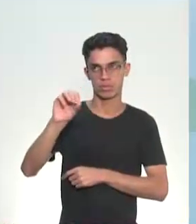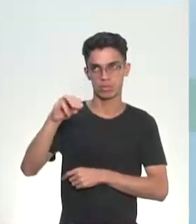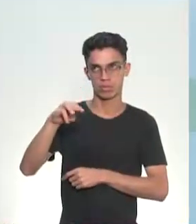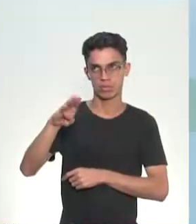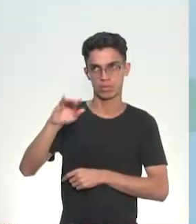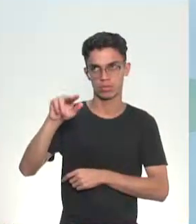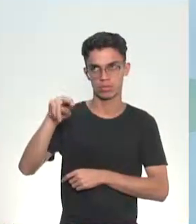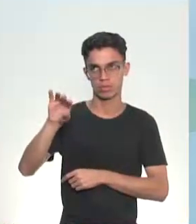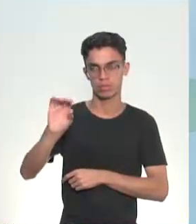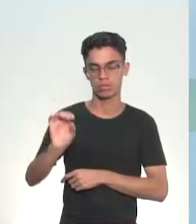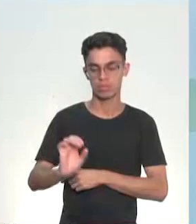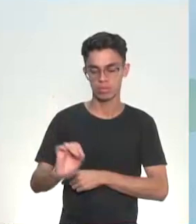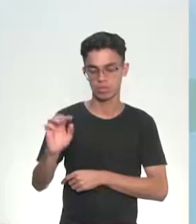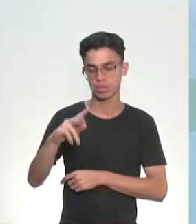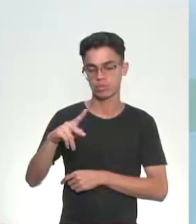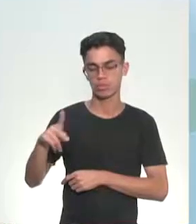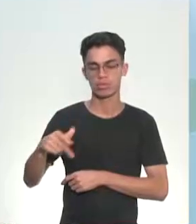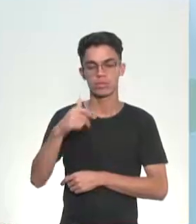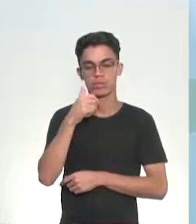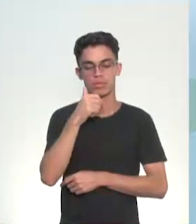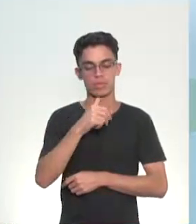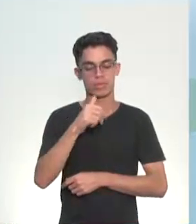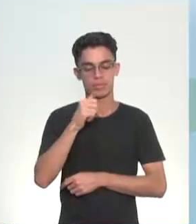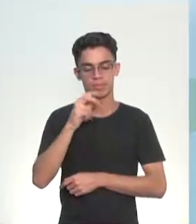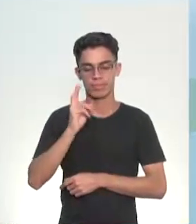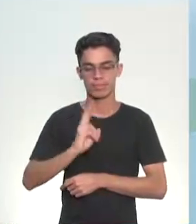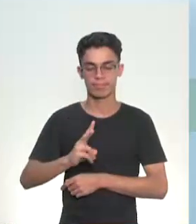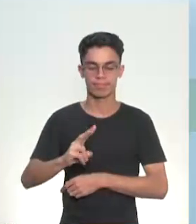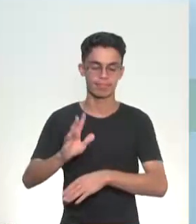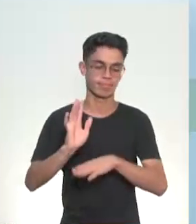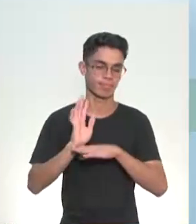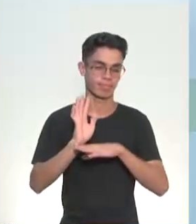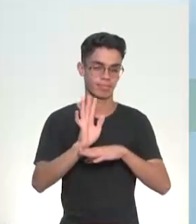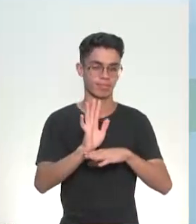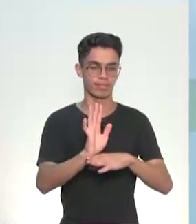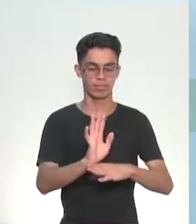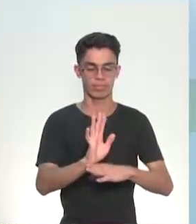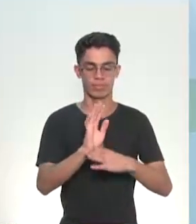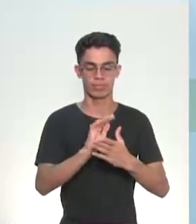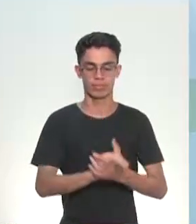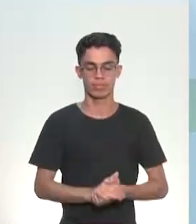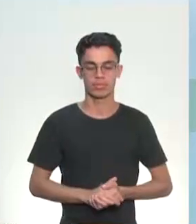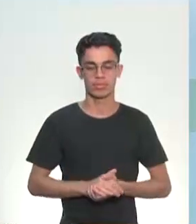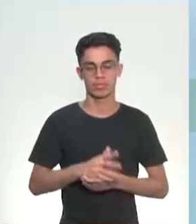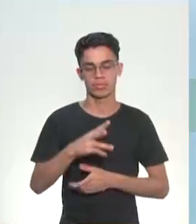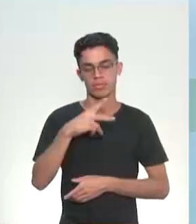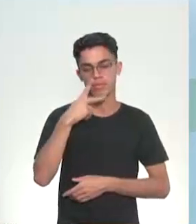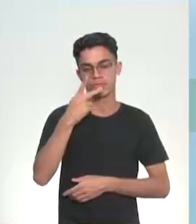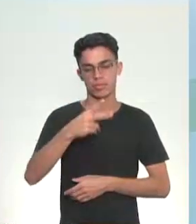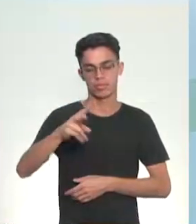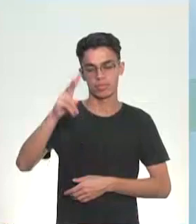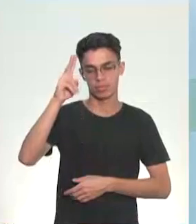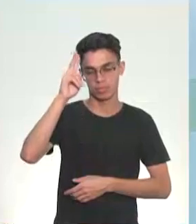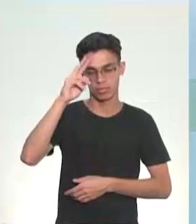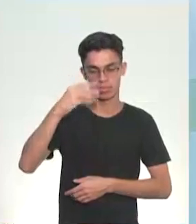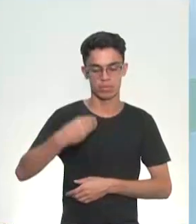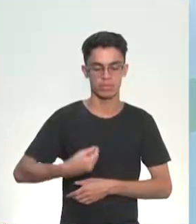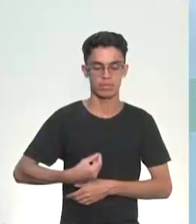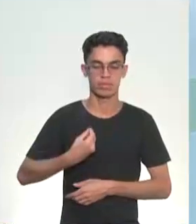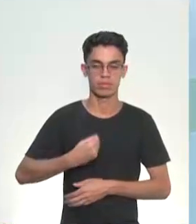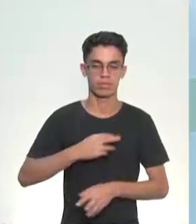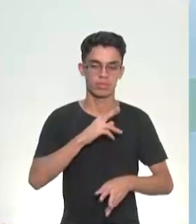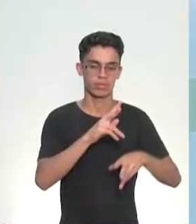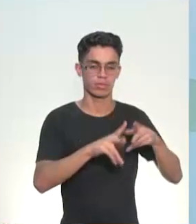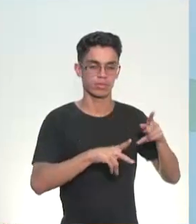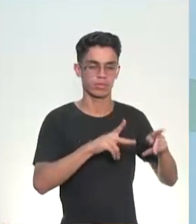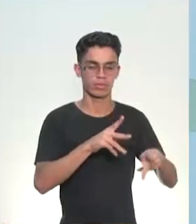professora Luiz, logicamente, sempre aí dando um agrado aí, né? E quebrando o nosso galho e falando um pouco do histórico de cada civilização. Então vamos